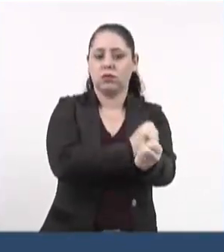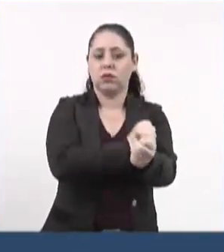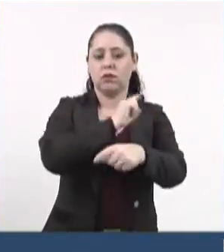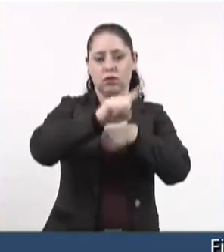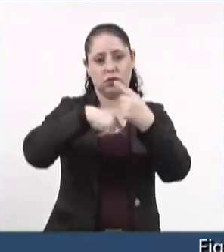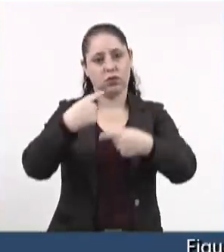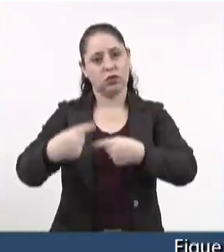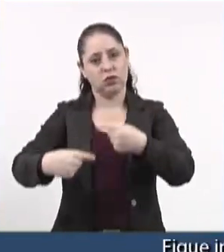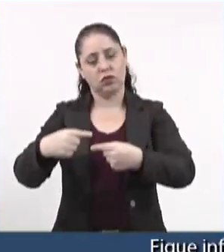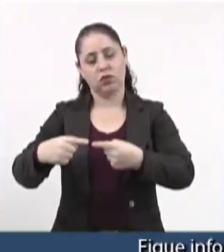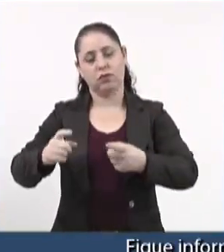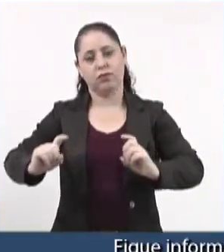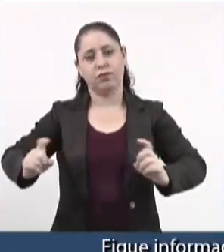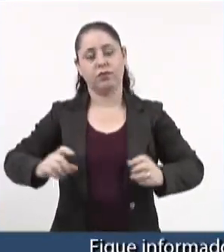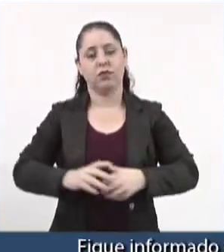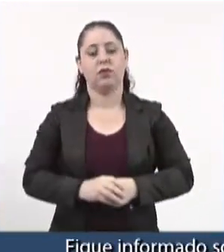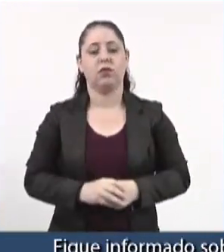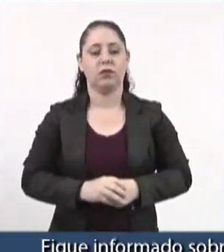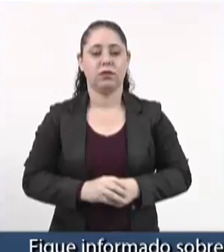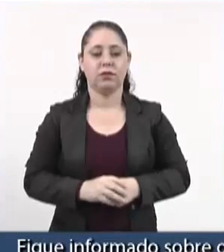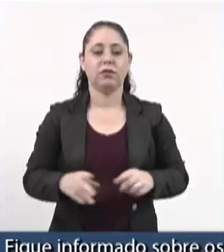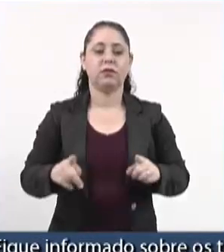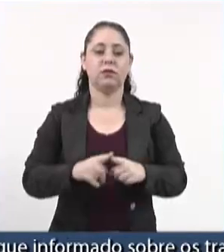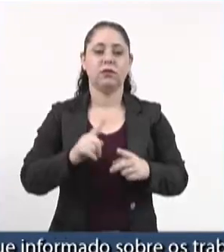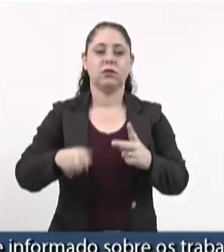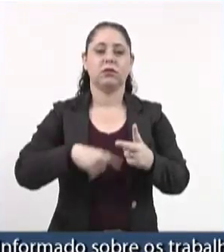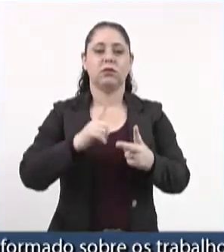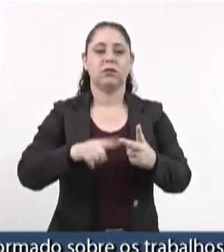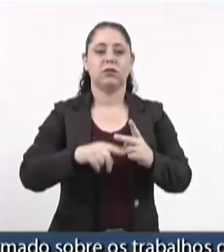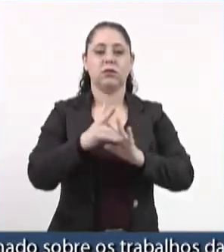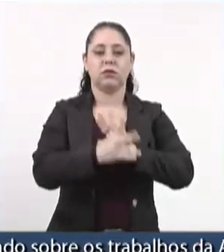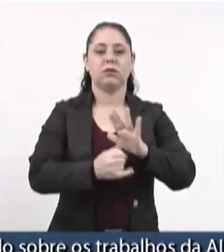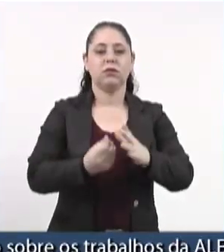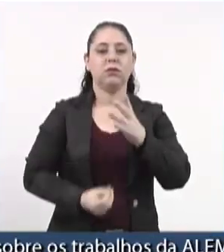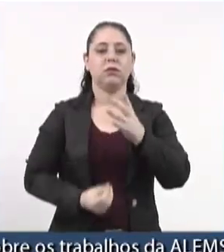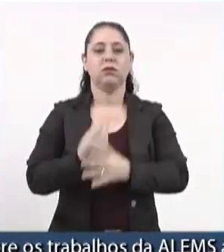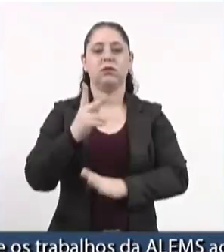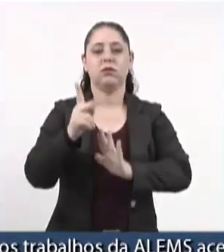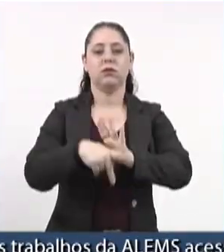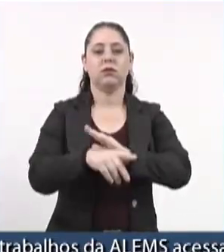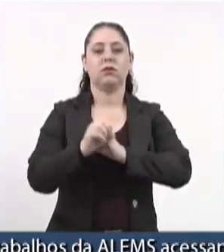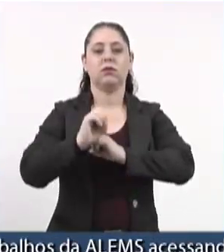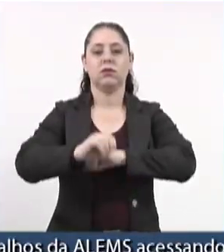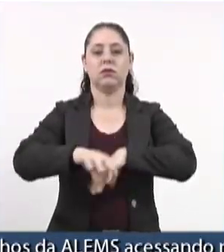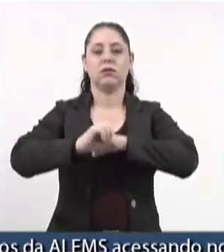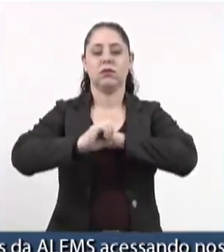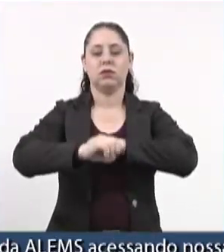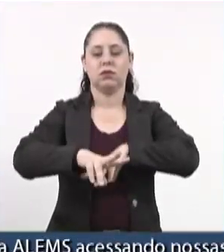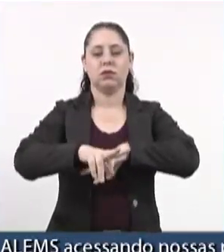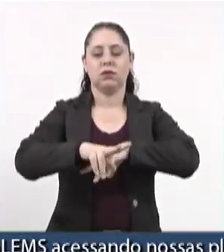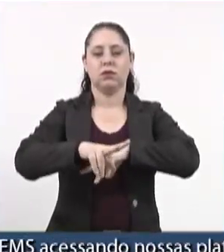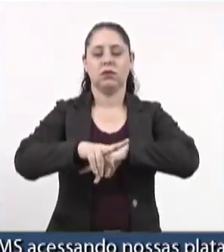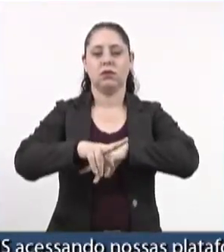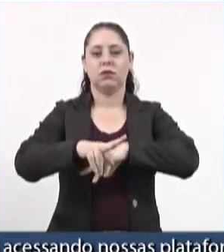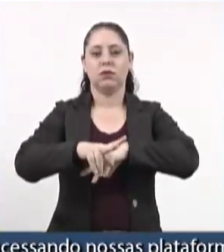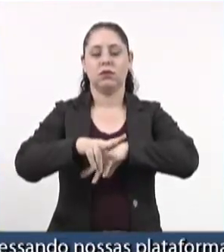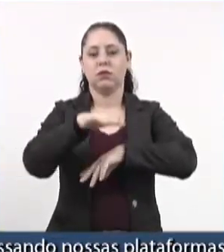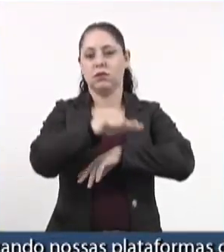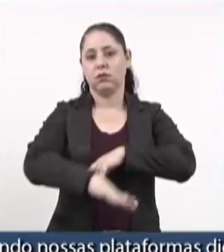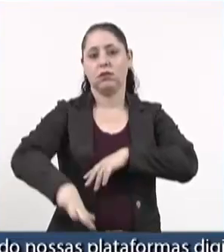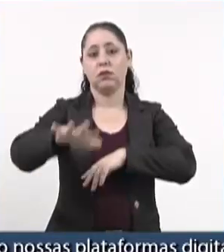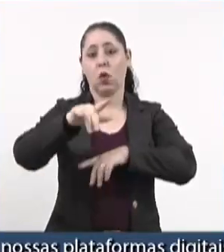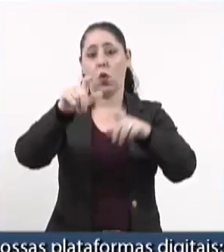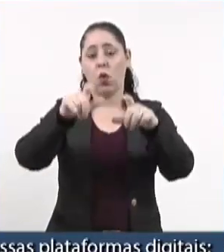discutir depois ali no grande expediente. E o segundo projeto, que institui o programa Educação ao Vivo no âmbito